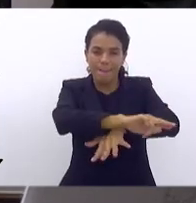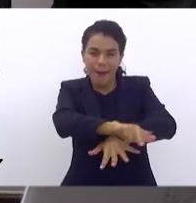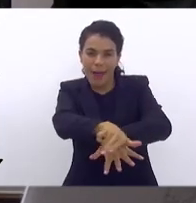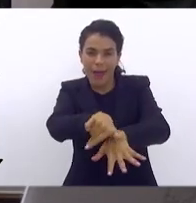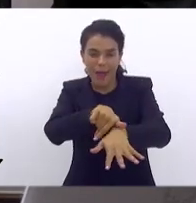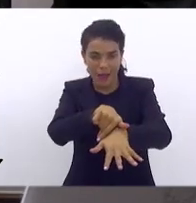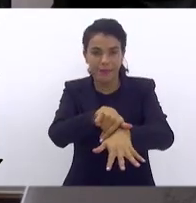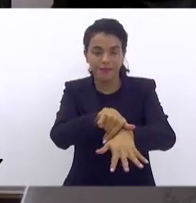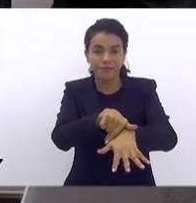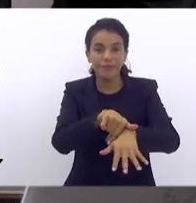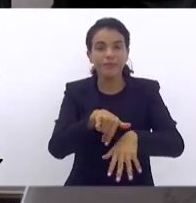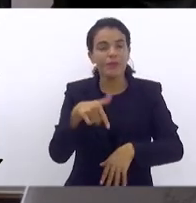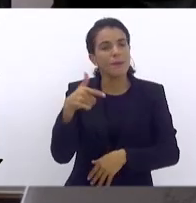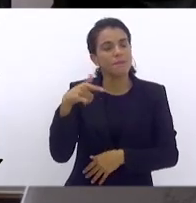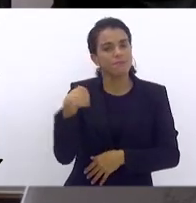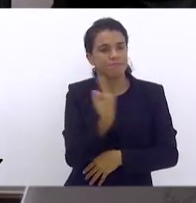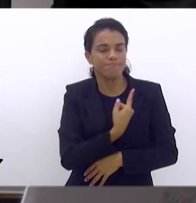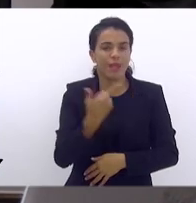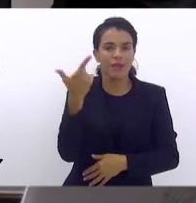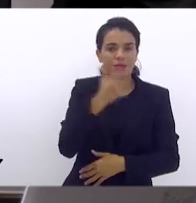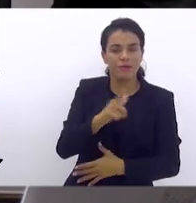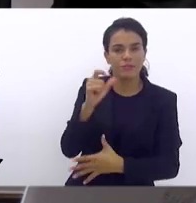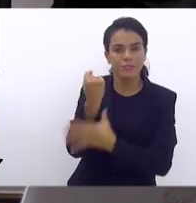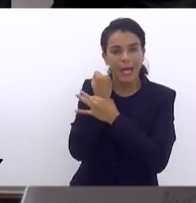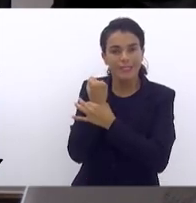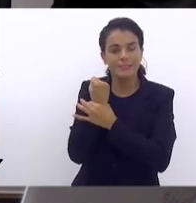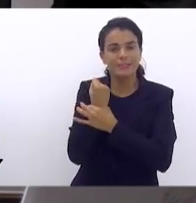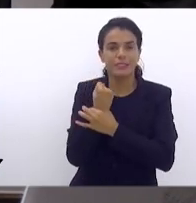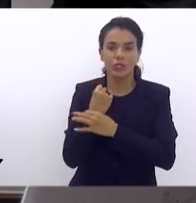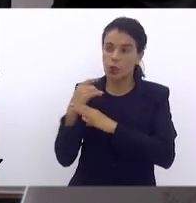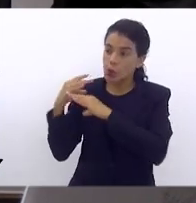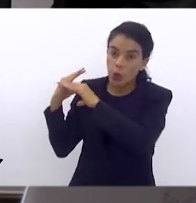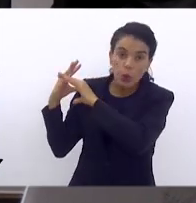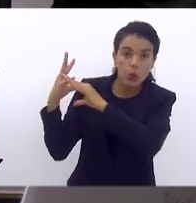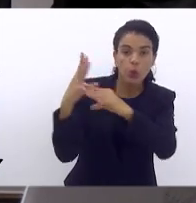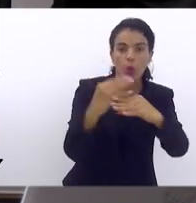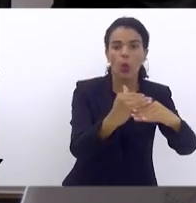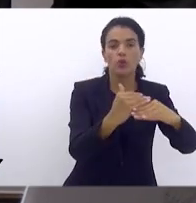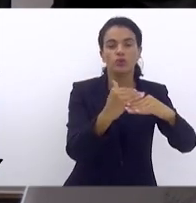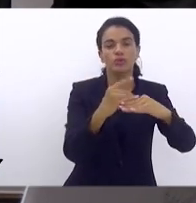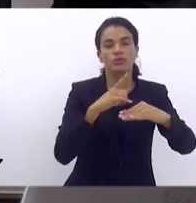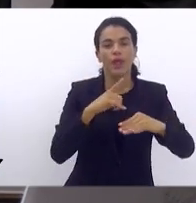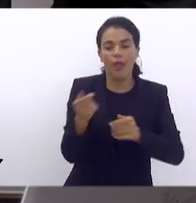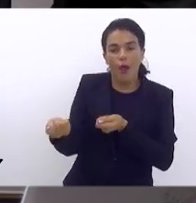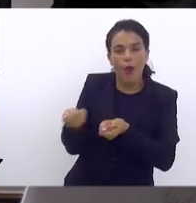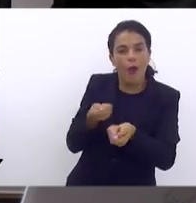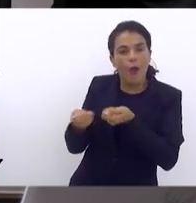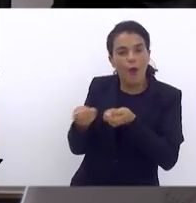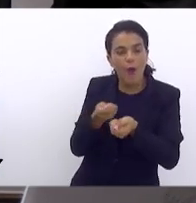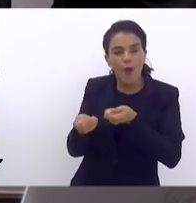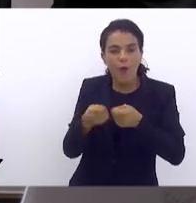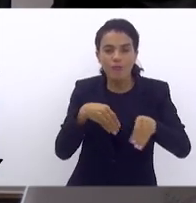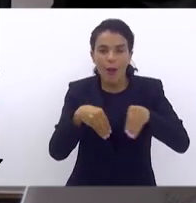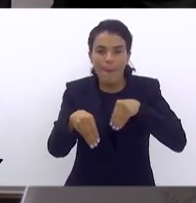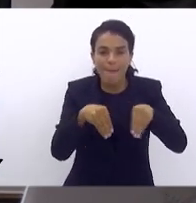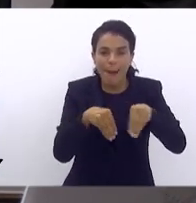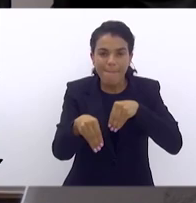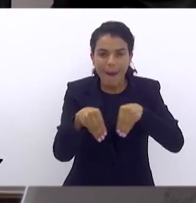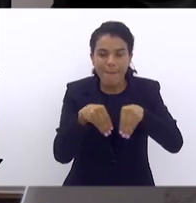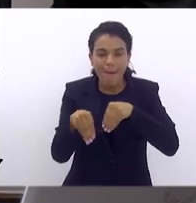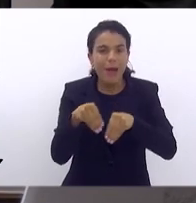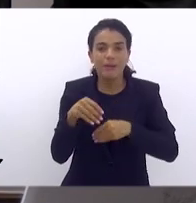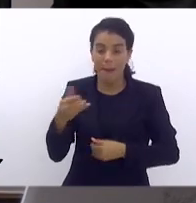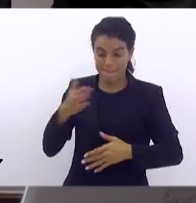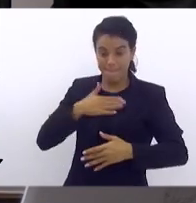é para a gente garantir isso para que a gente garantir que realmente todos tenham o controle dos seus dados a gente necessita